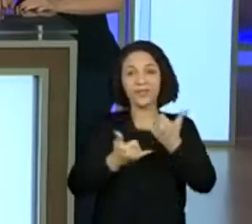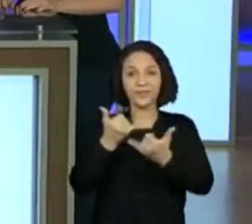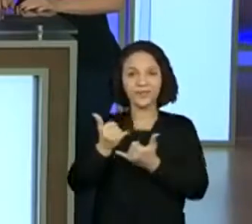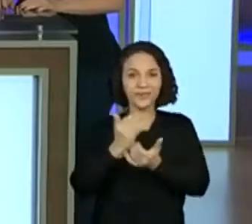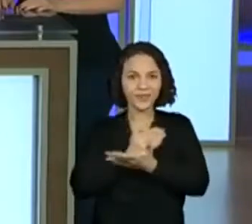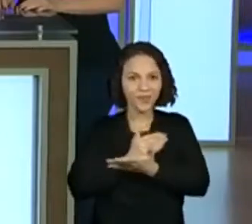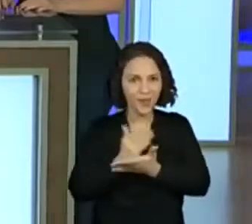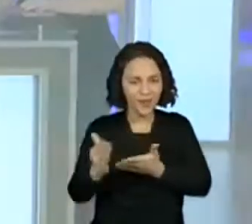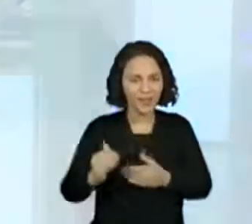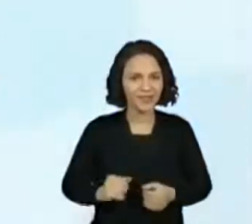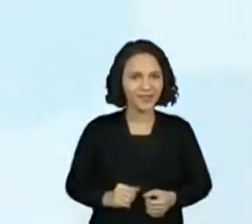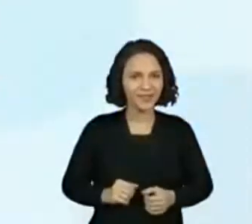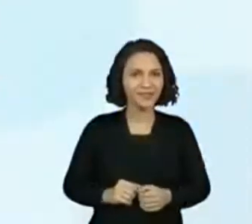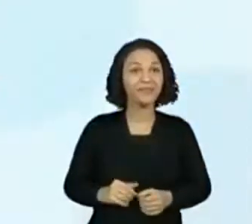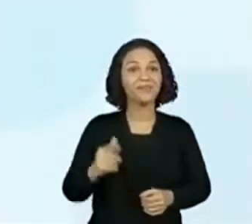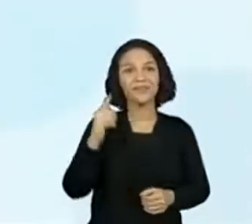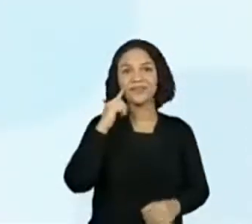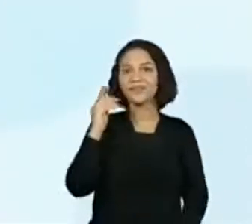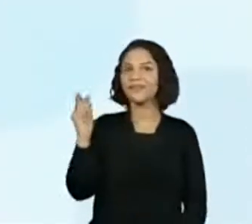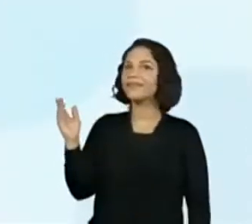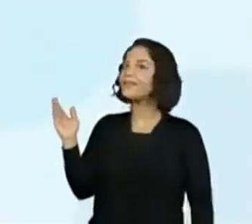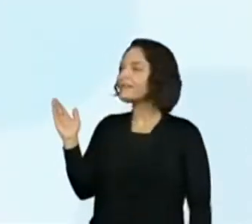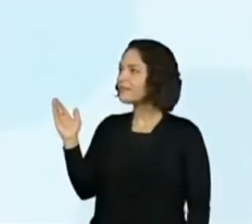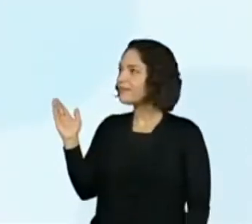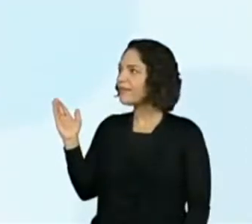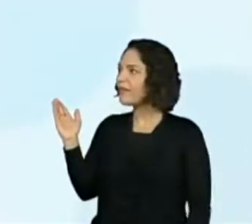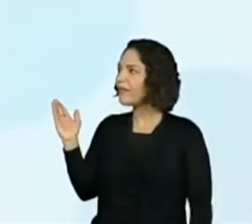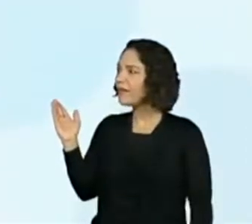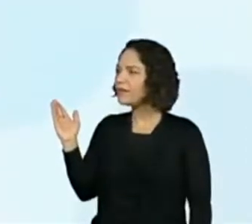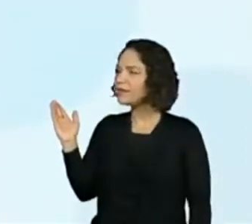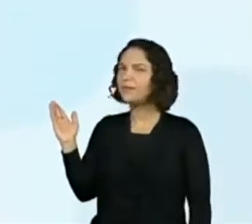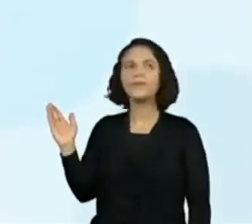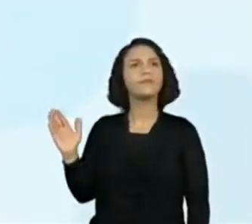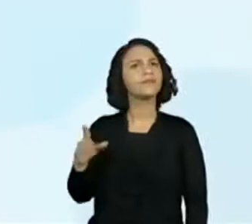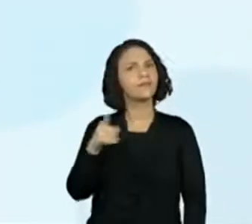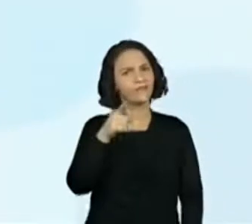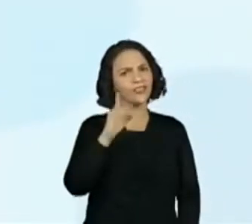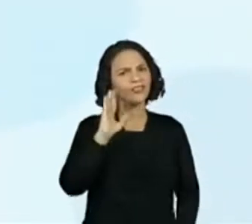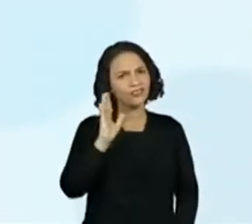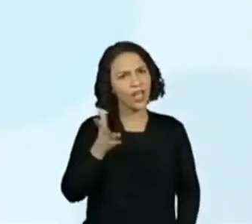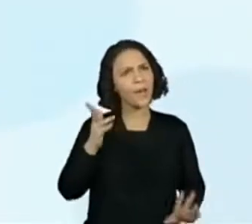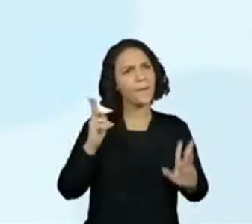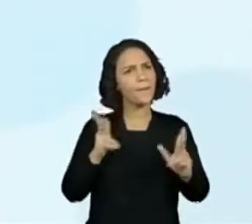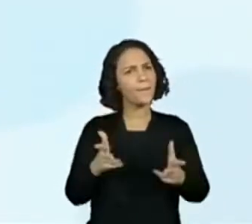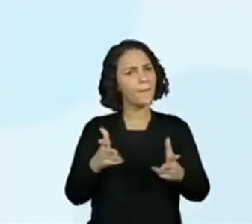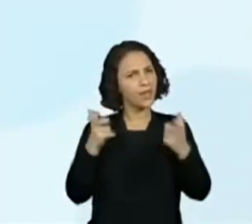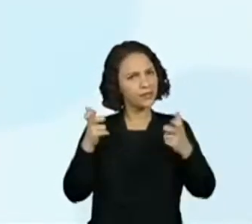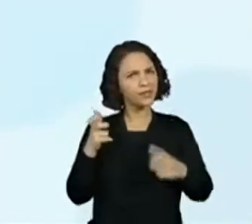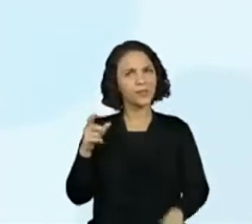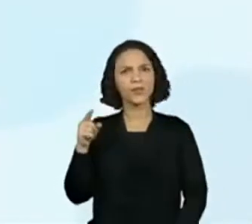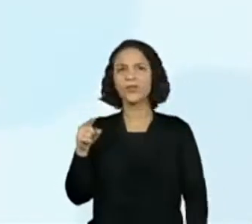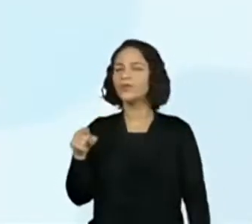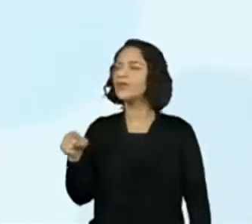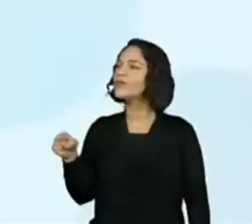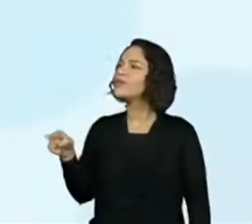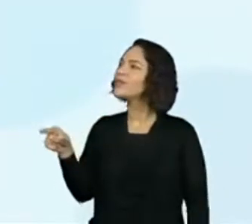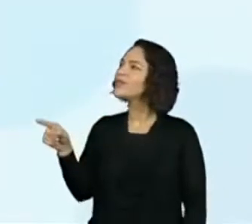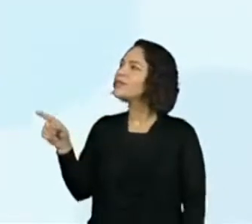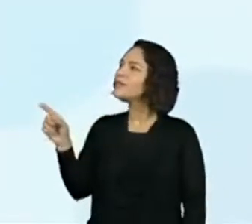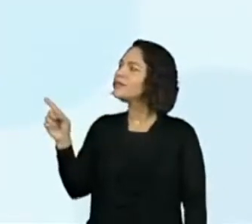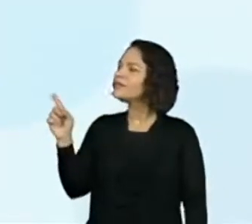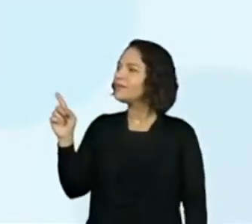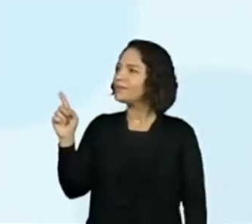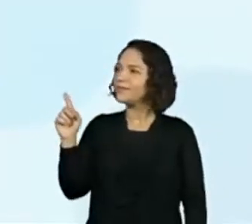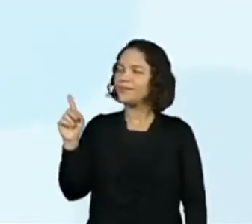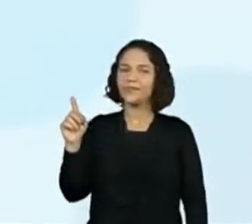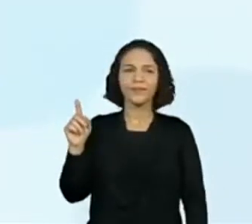Pro? Uhum. Vamos ali na tela já observar as imagens. Lá no chat,